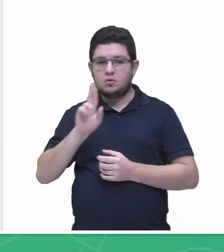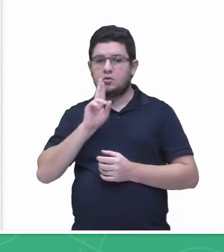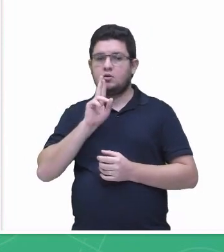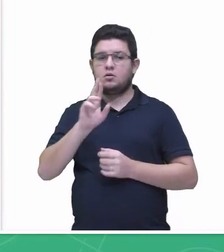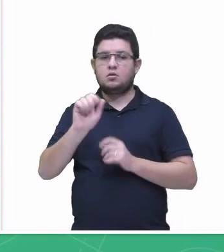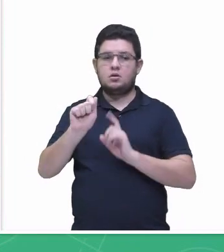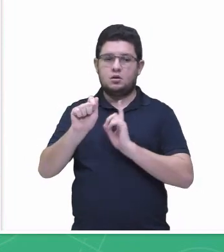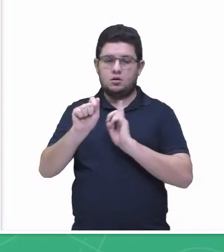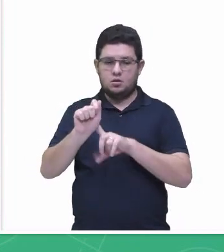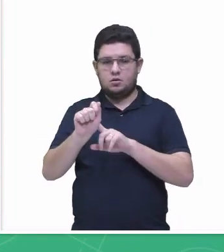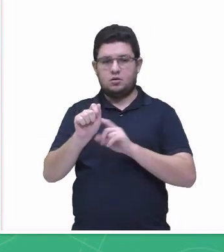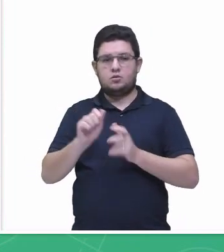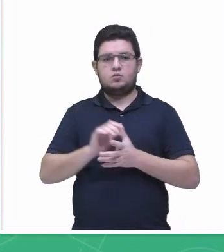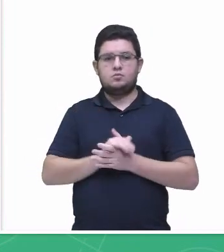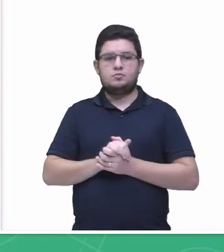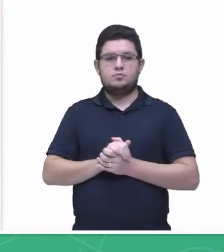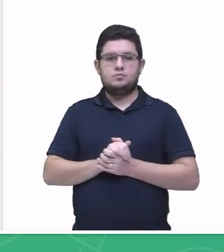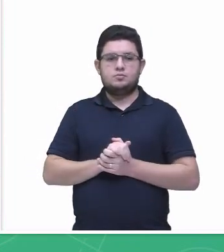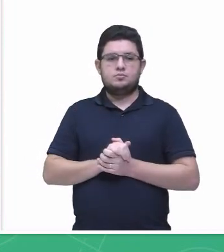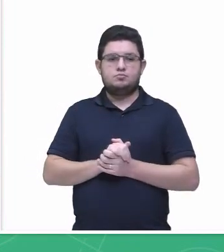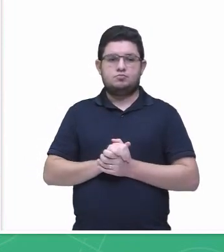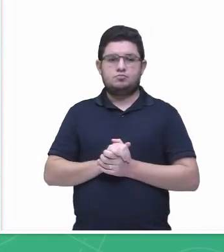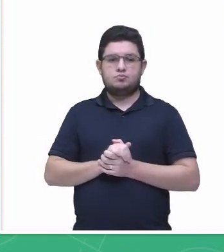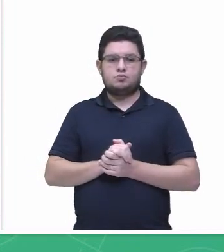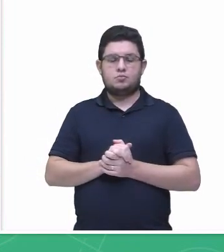A, 343.